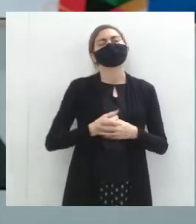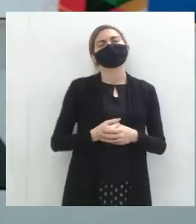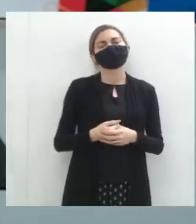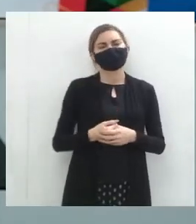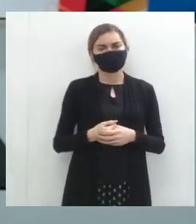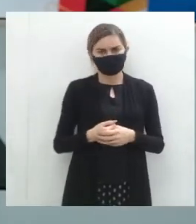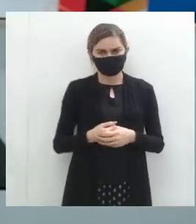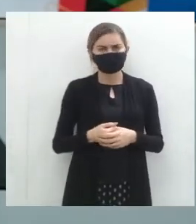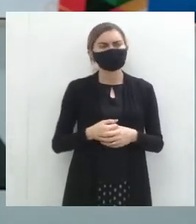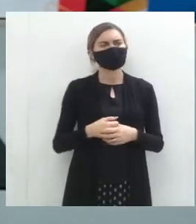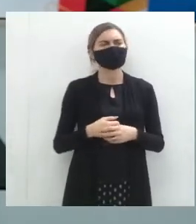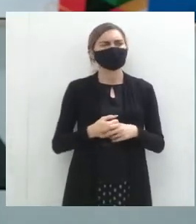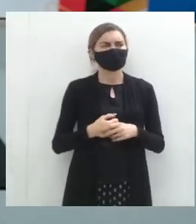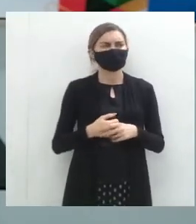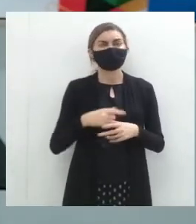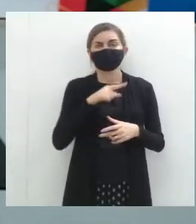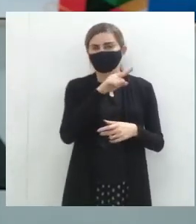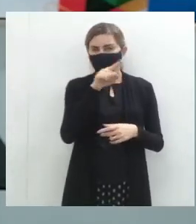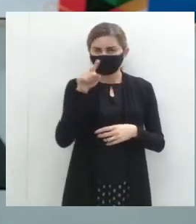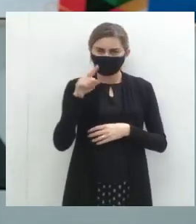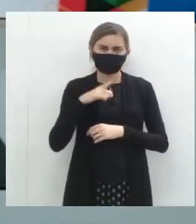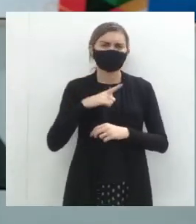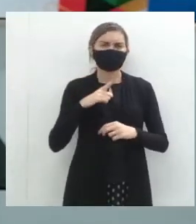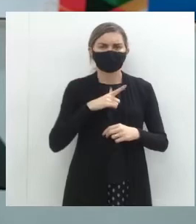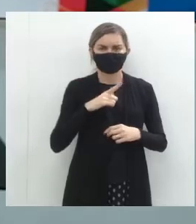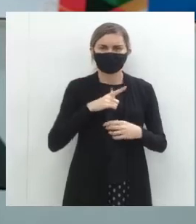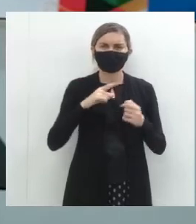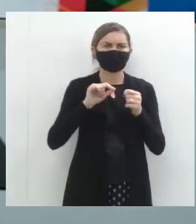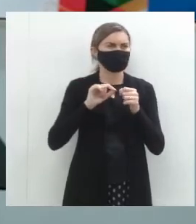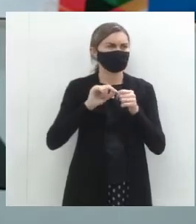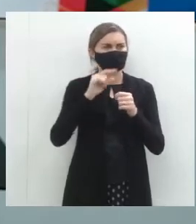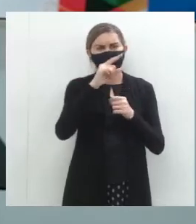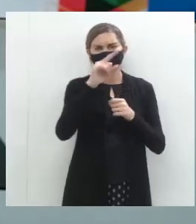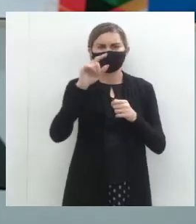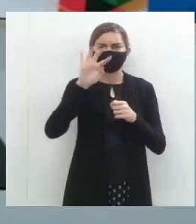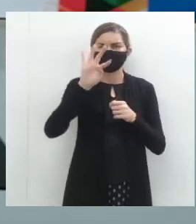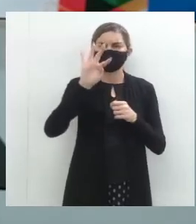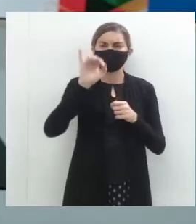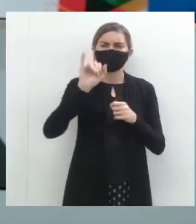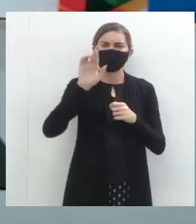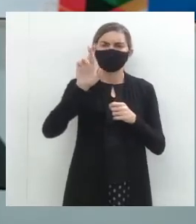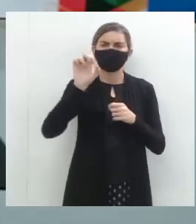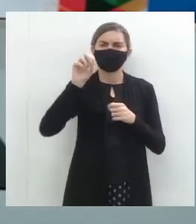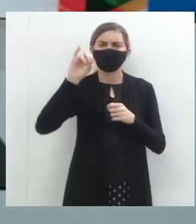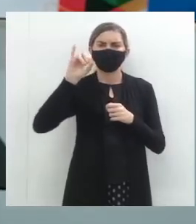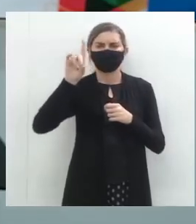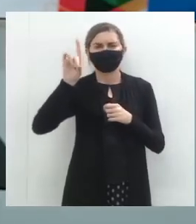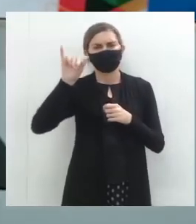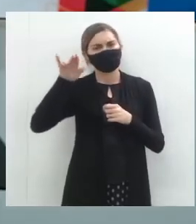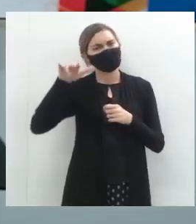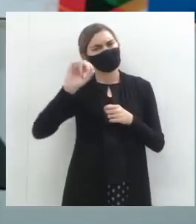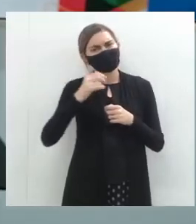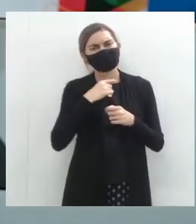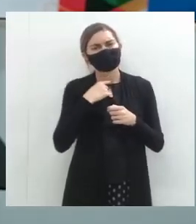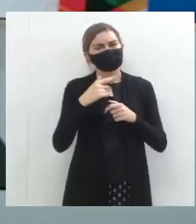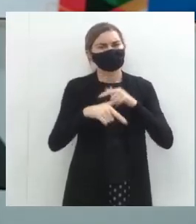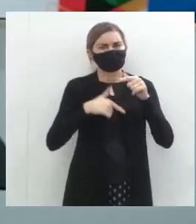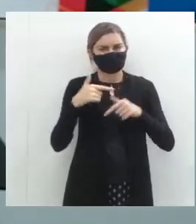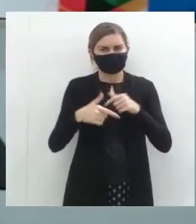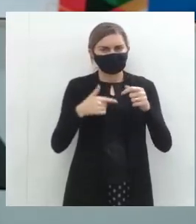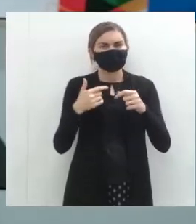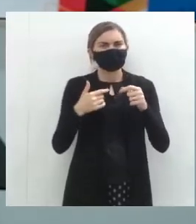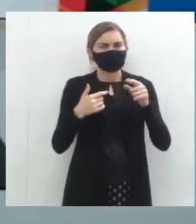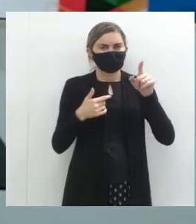Tireoidianos. Você vai ter a formação dos hormônios tireoidianos. Quando a gente trabalha com esses